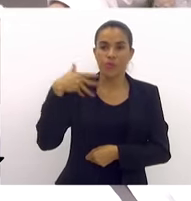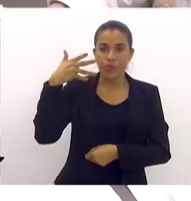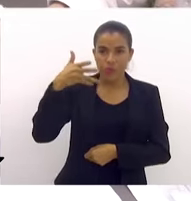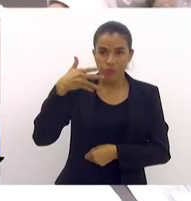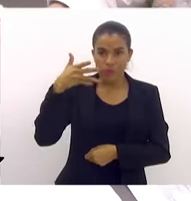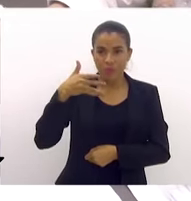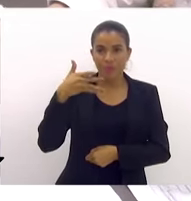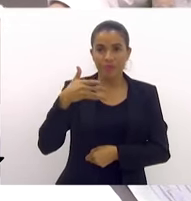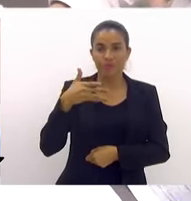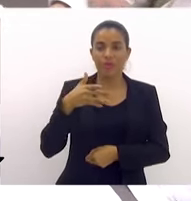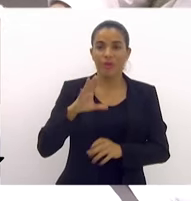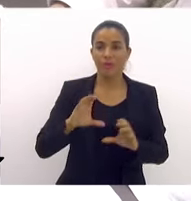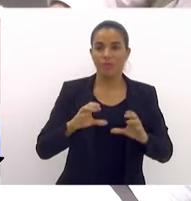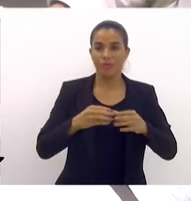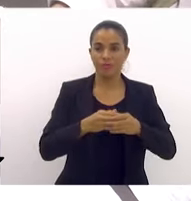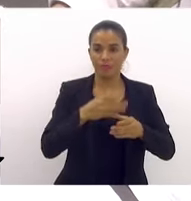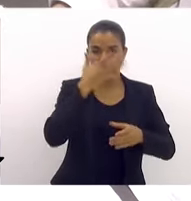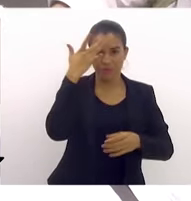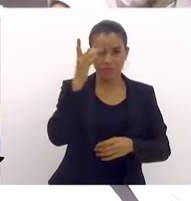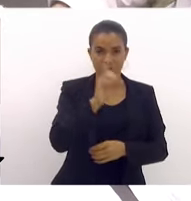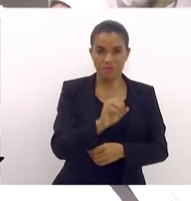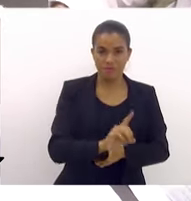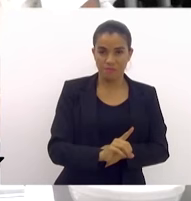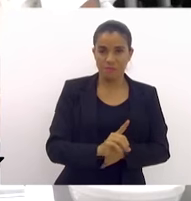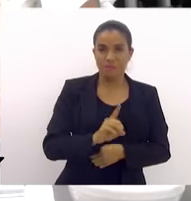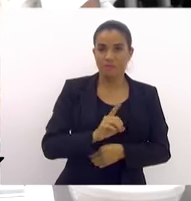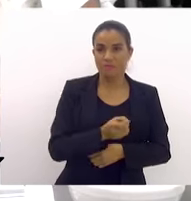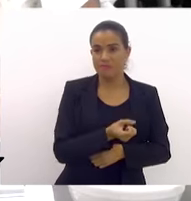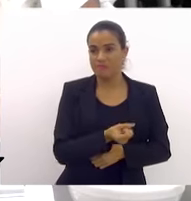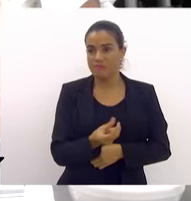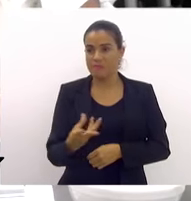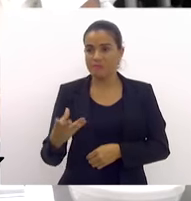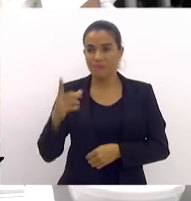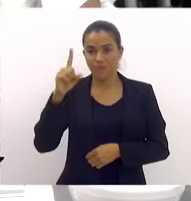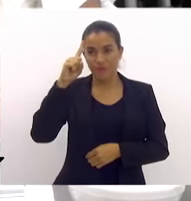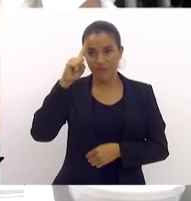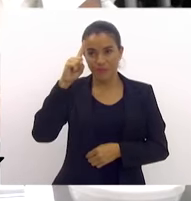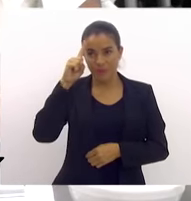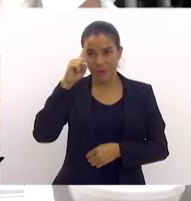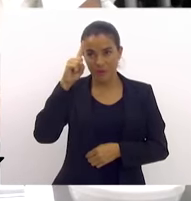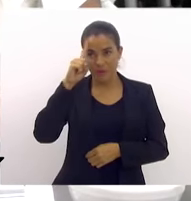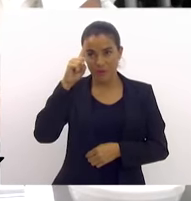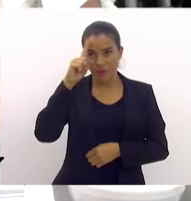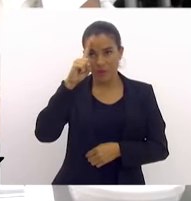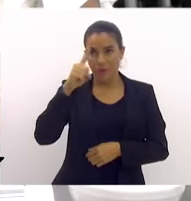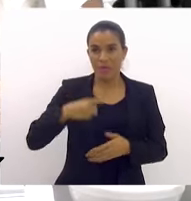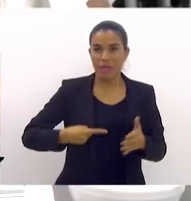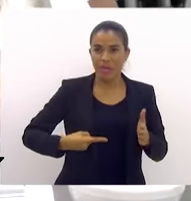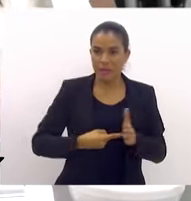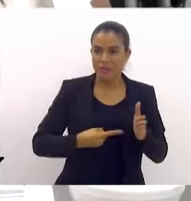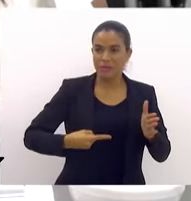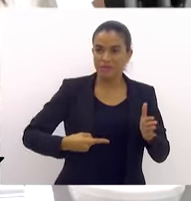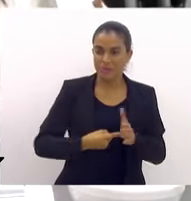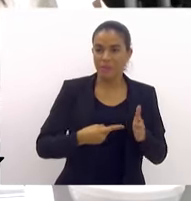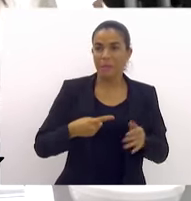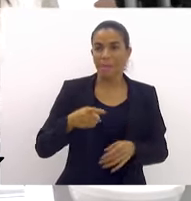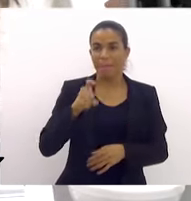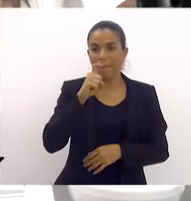É, na Comissão da Pessoa com Deficiência, a gente recebe todos os dias inúmeras reclamações, mães e